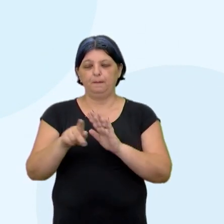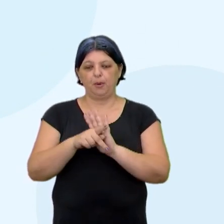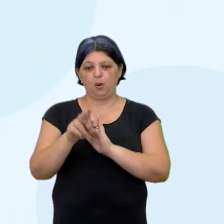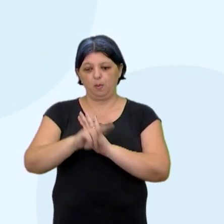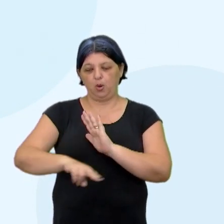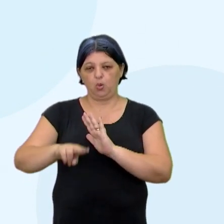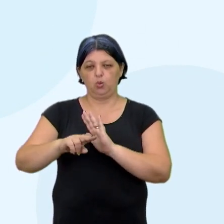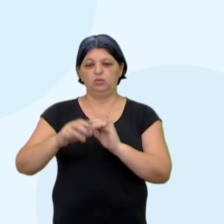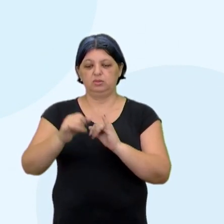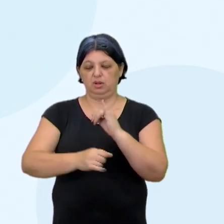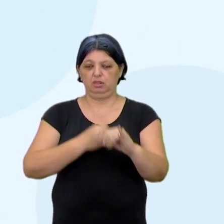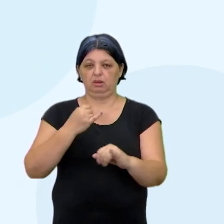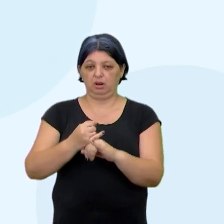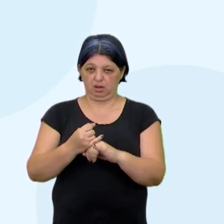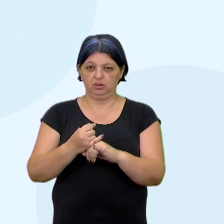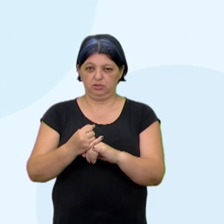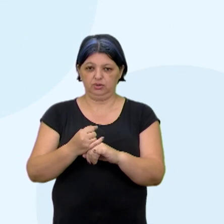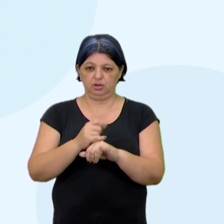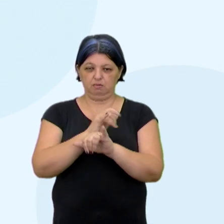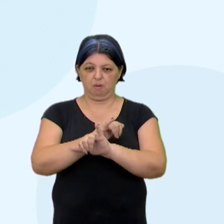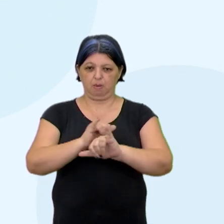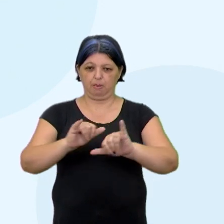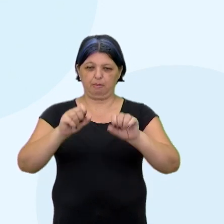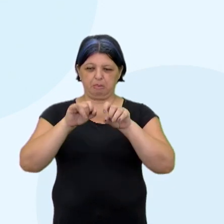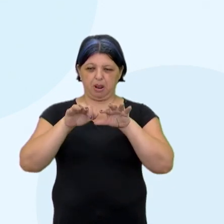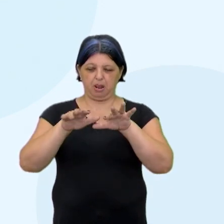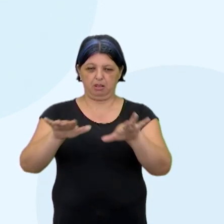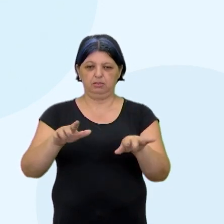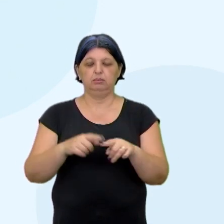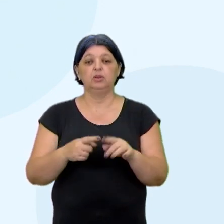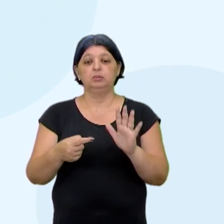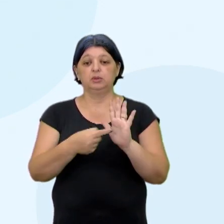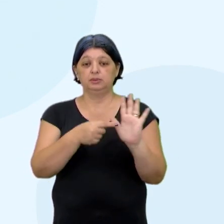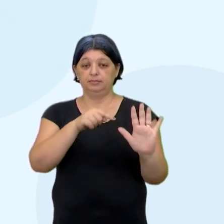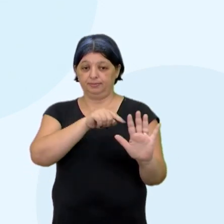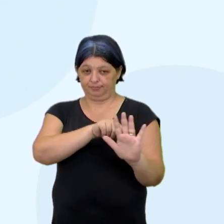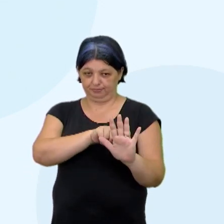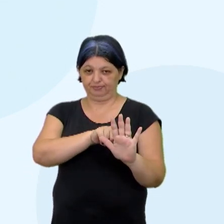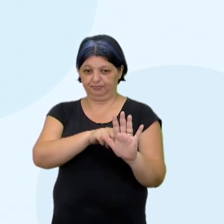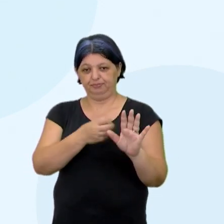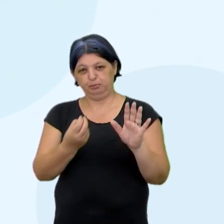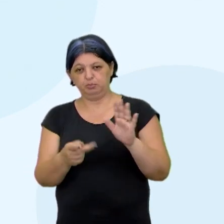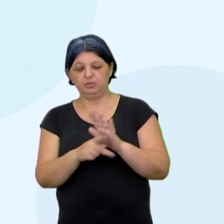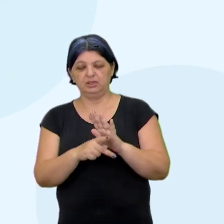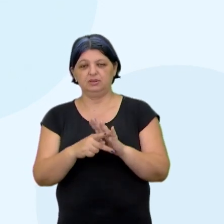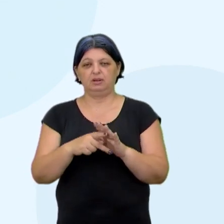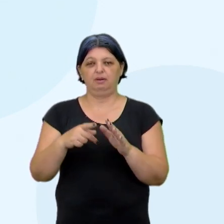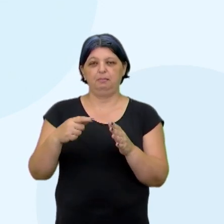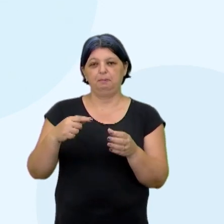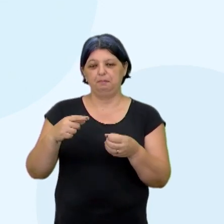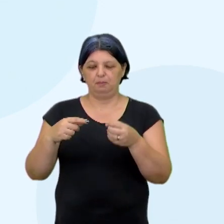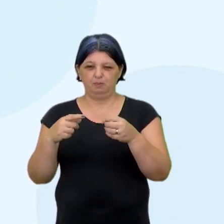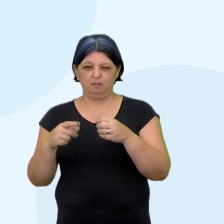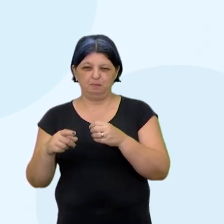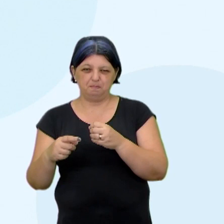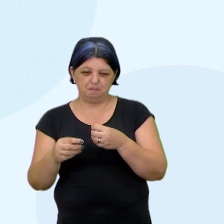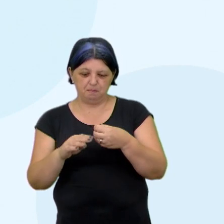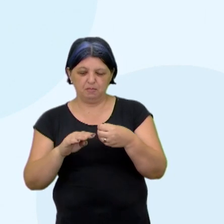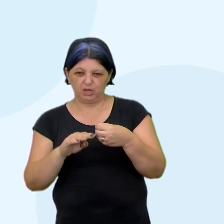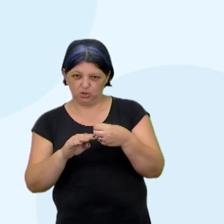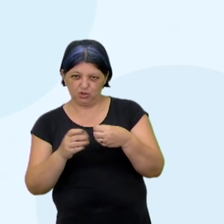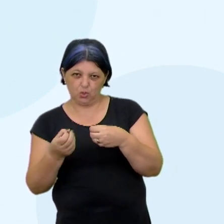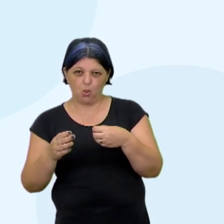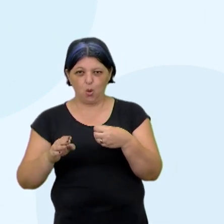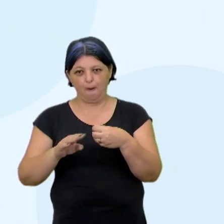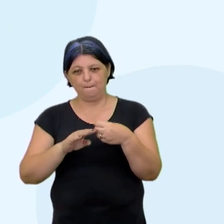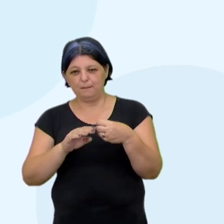comunicação na internet. Mais do que nunca, a metáfora do copo meio cheio ou meio vazio mostrou como existem várias maneiras